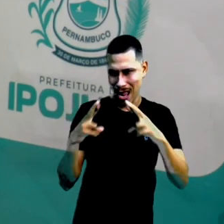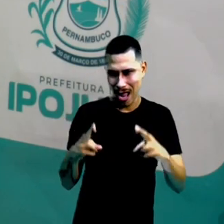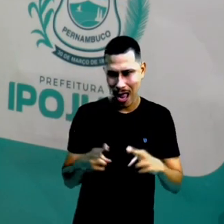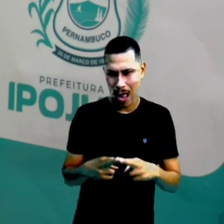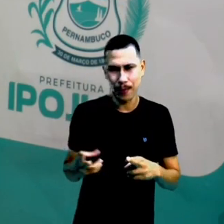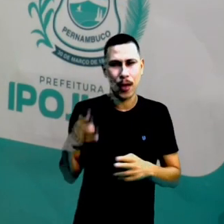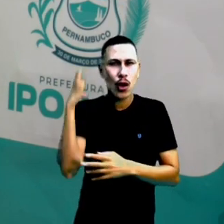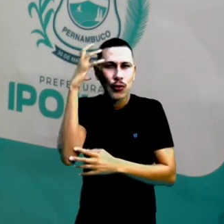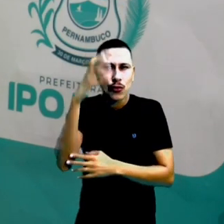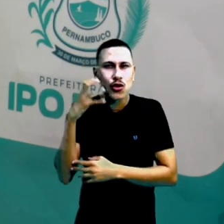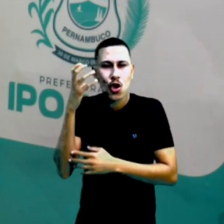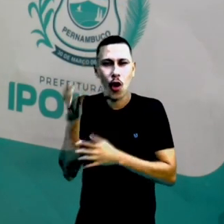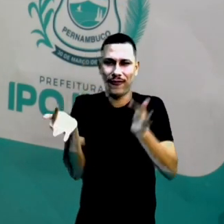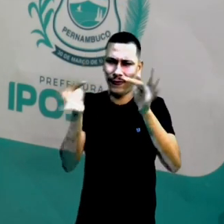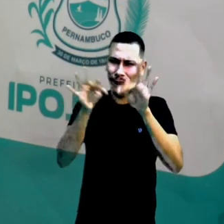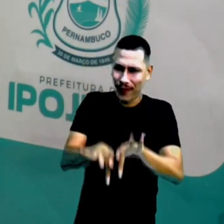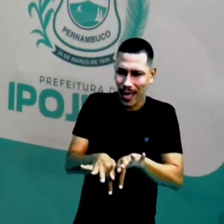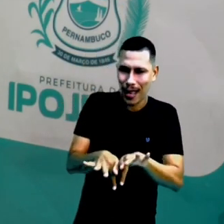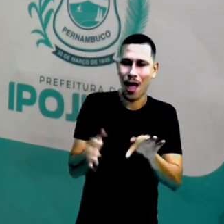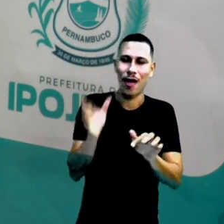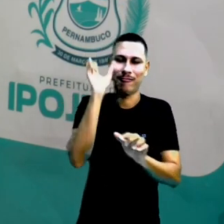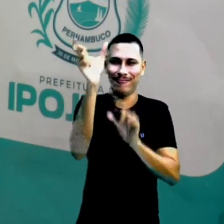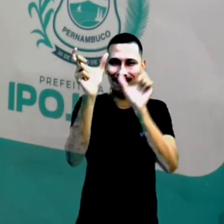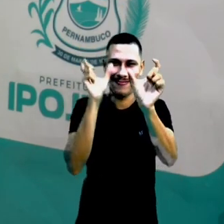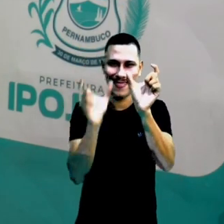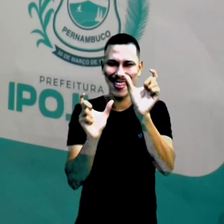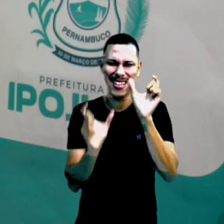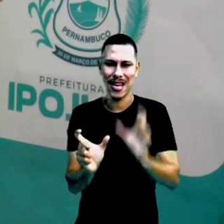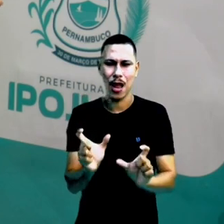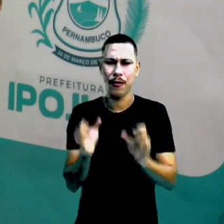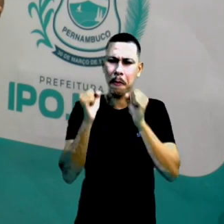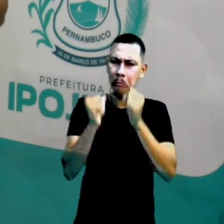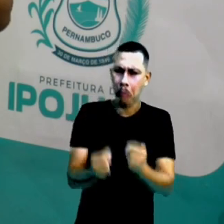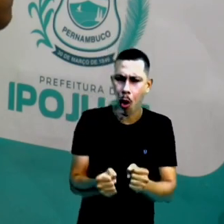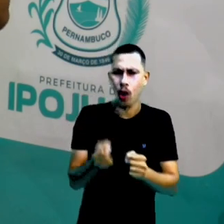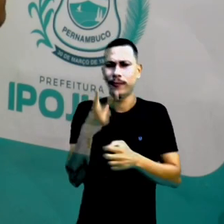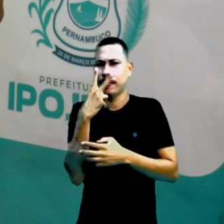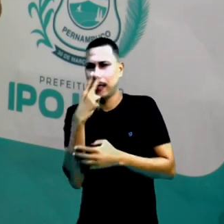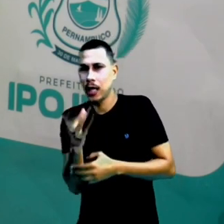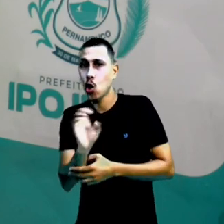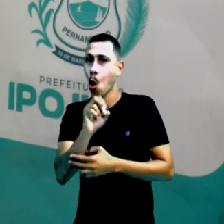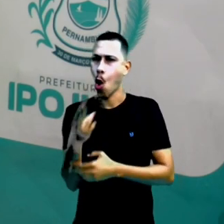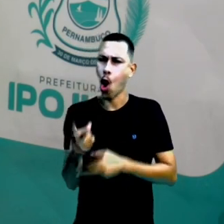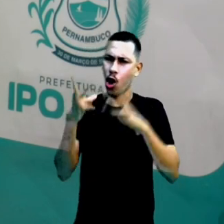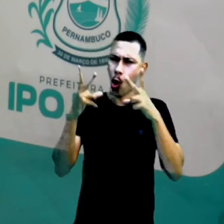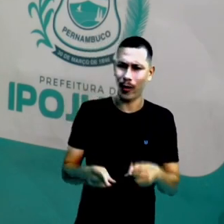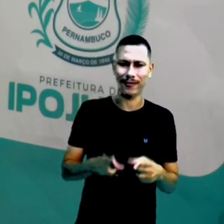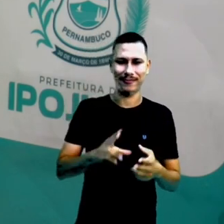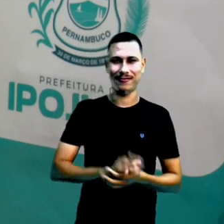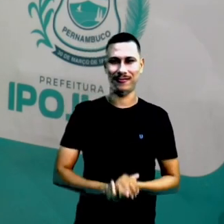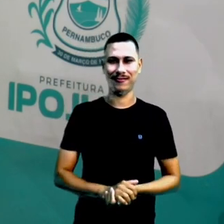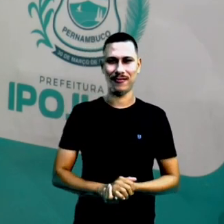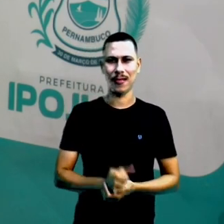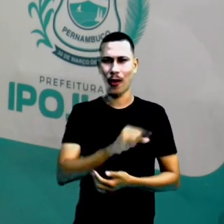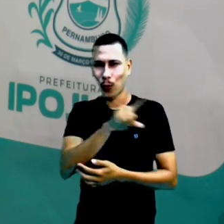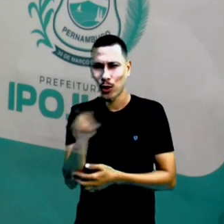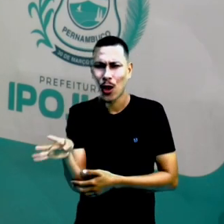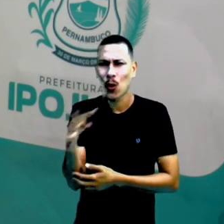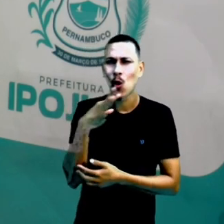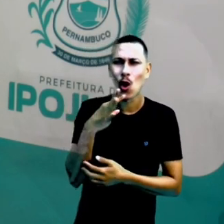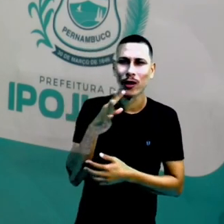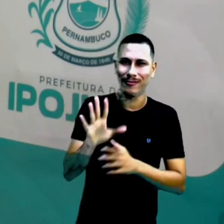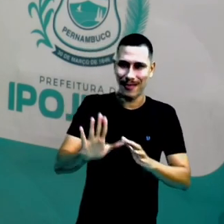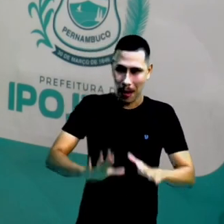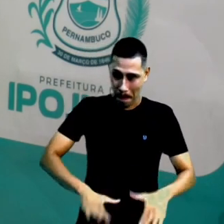som final das palavras. Podem ser parecidos ou iguais. E para vocês conhecerem